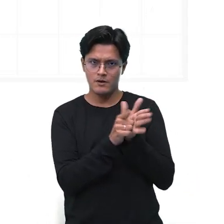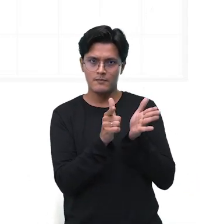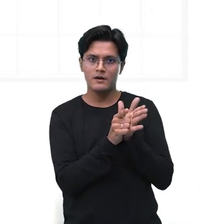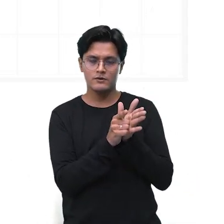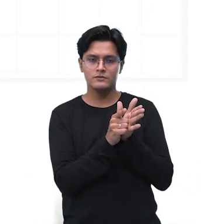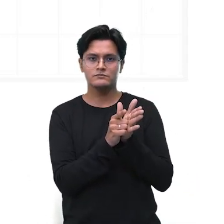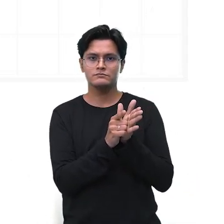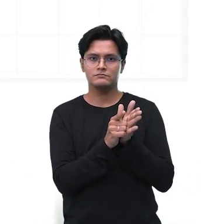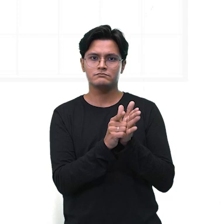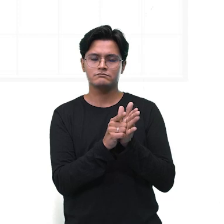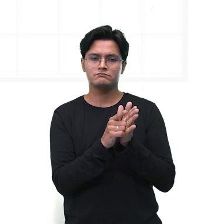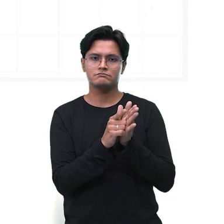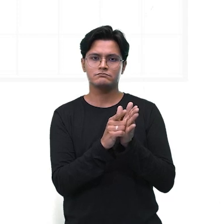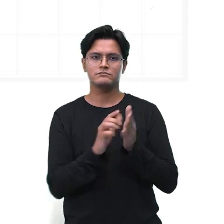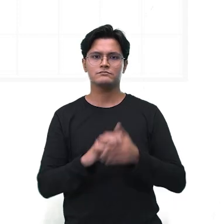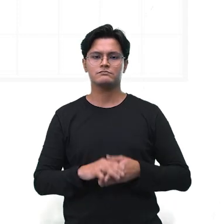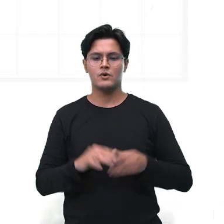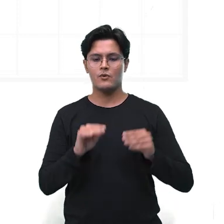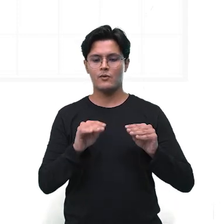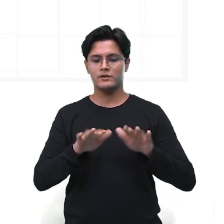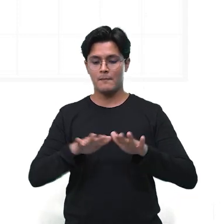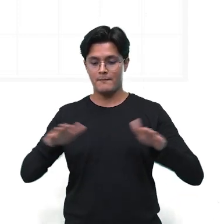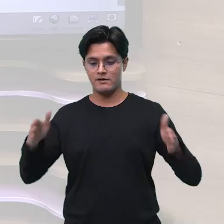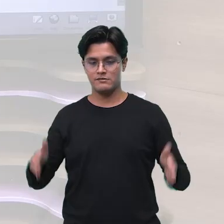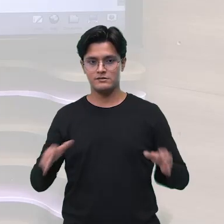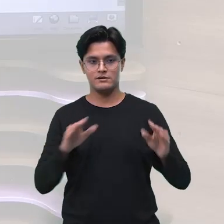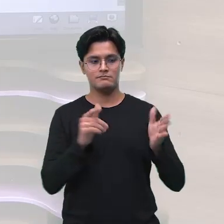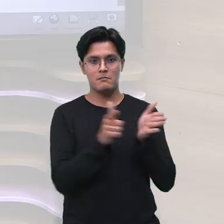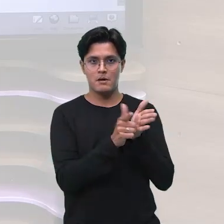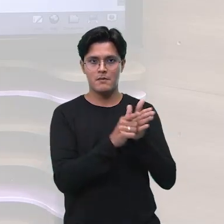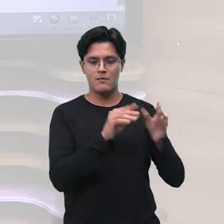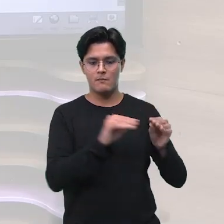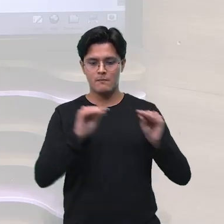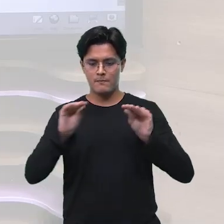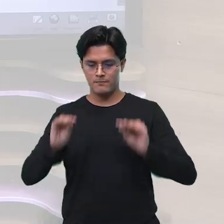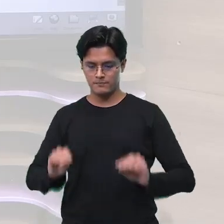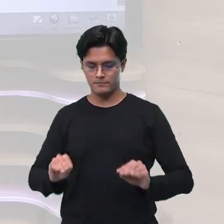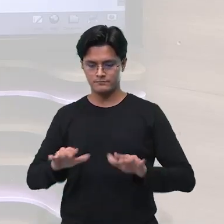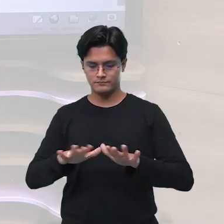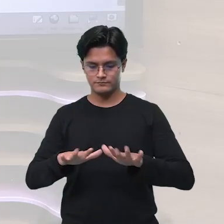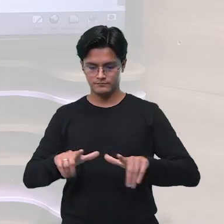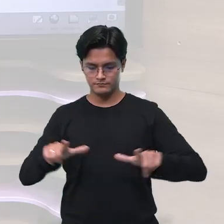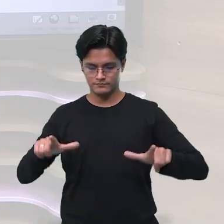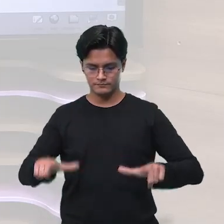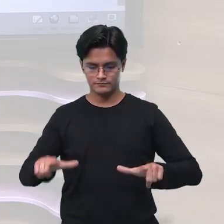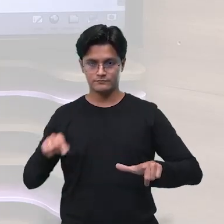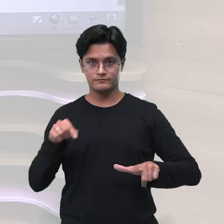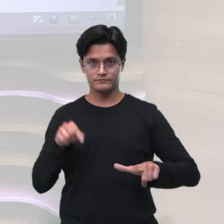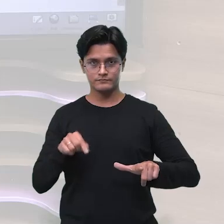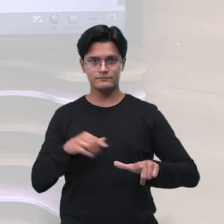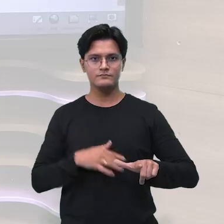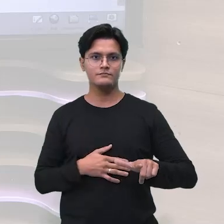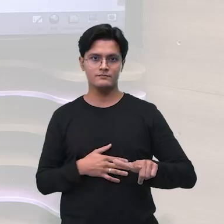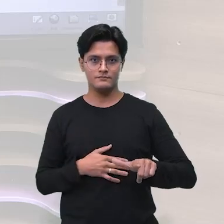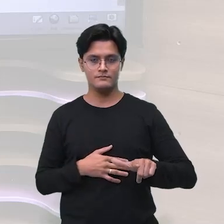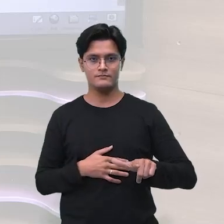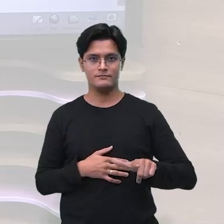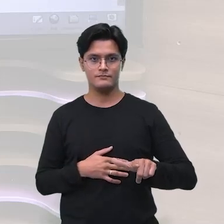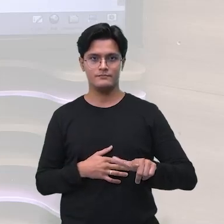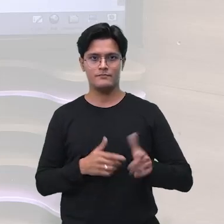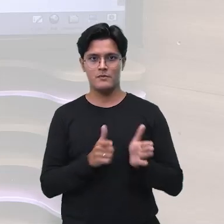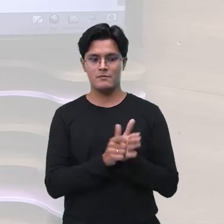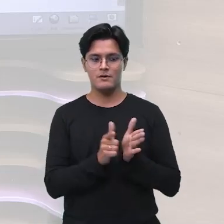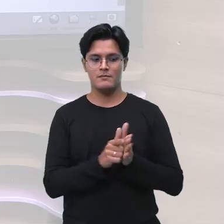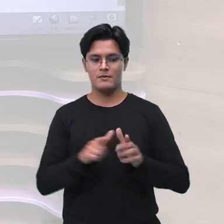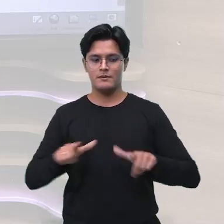e coloca ali sobre uma mesa, né? Uma folha de papel A4, conhecido como papel ofício, né?